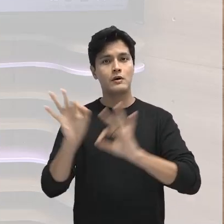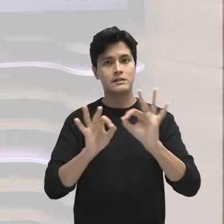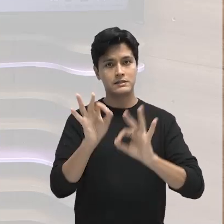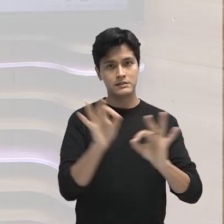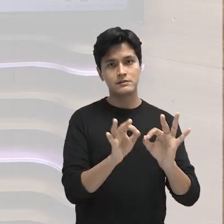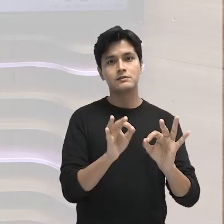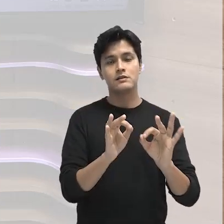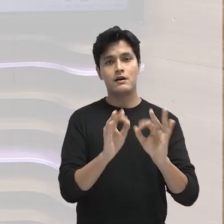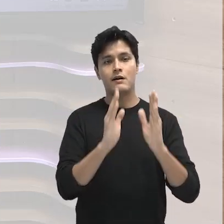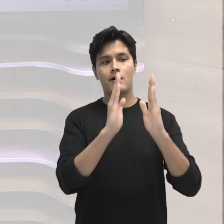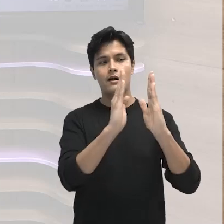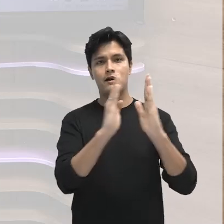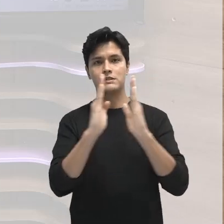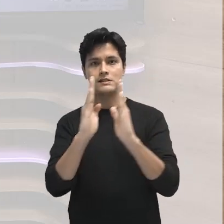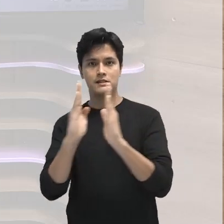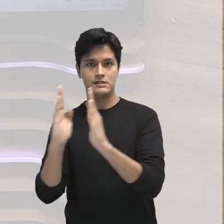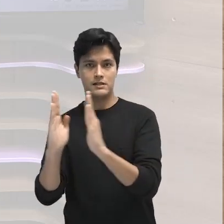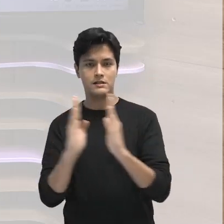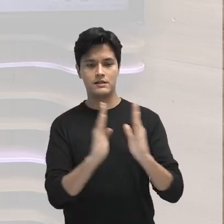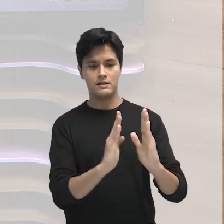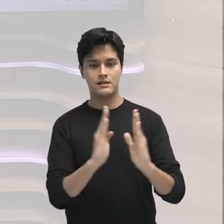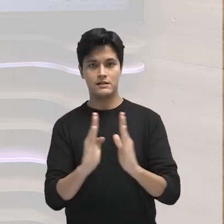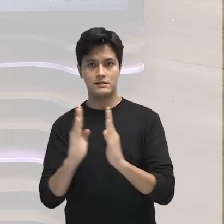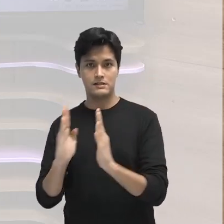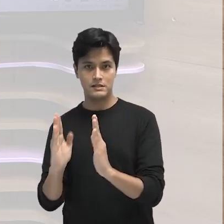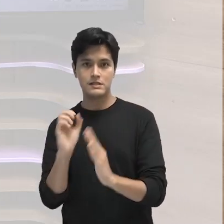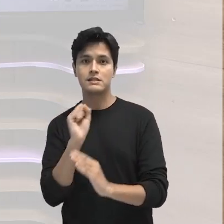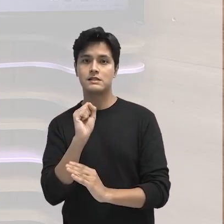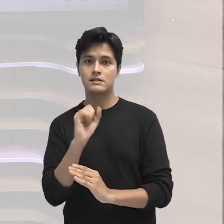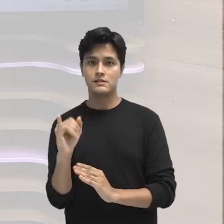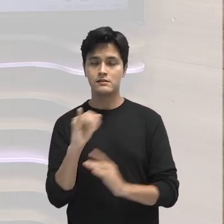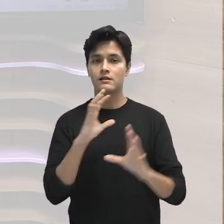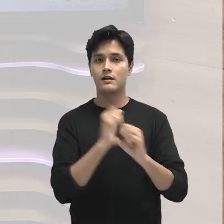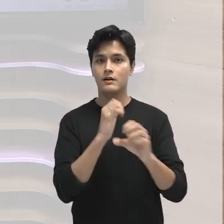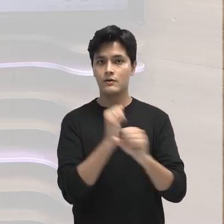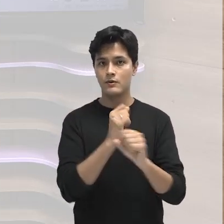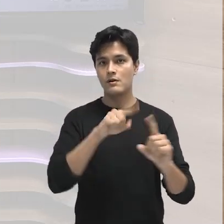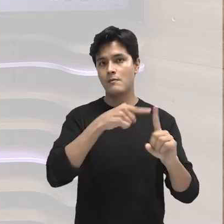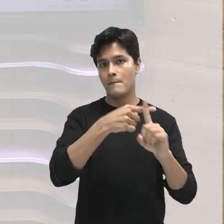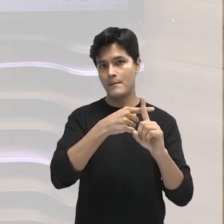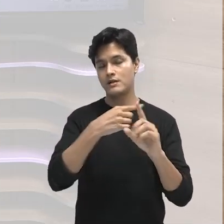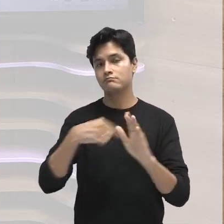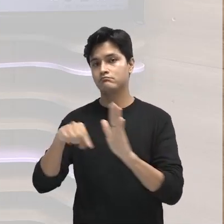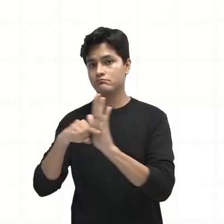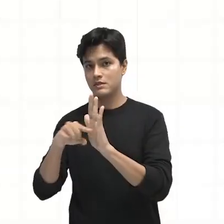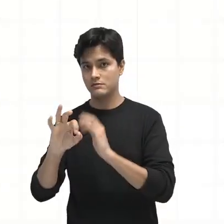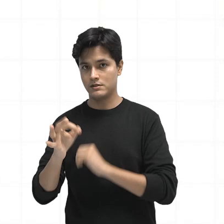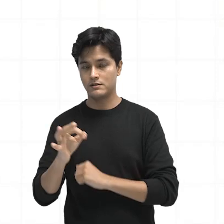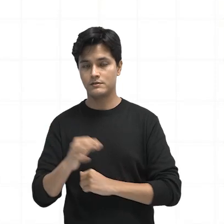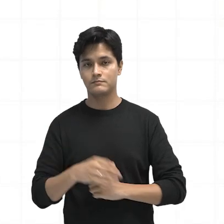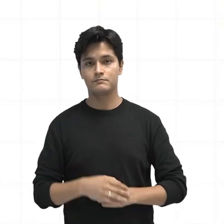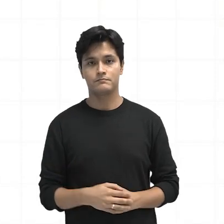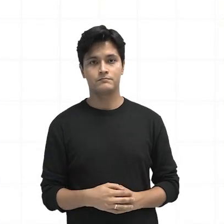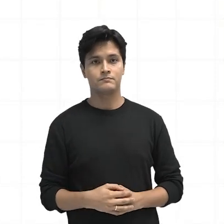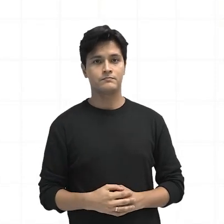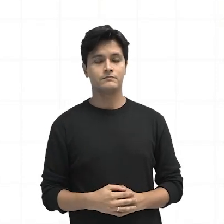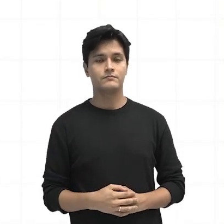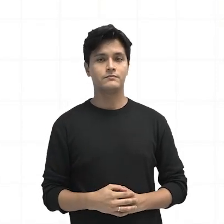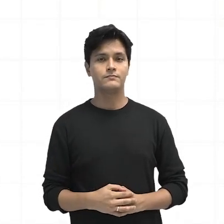realizar operações de adição e subtração entre números decimais. Combinado? Vamos seguir em frente aqui,